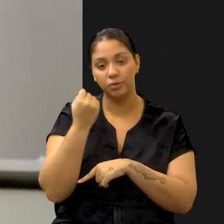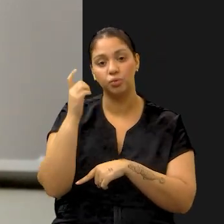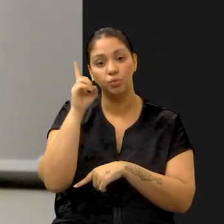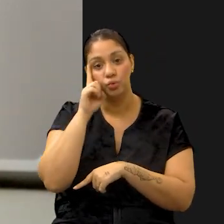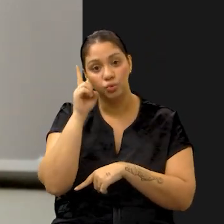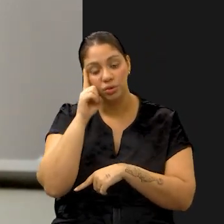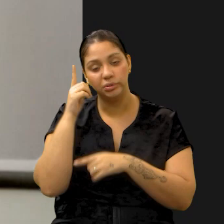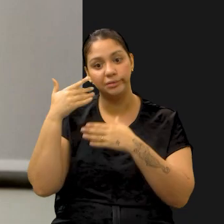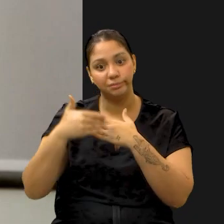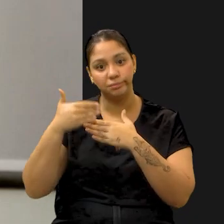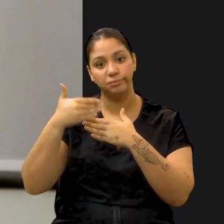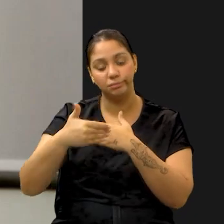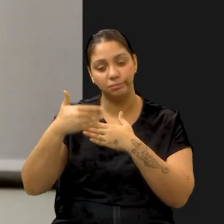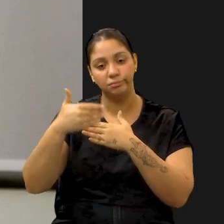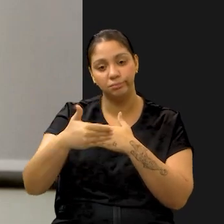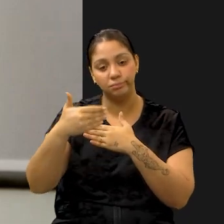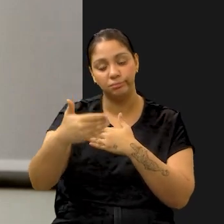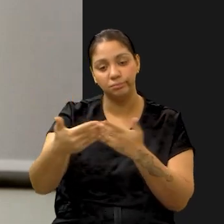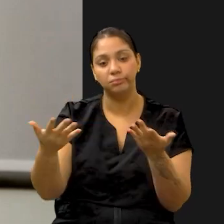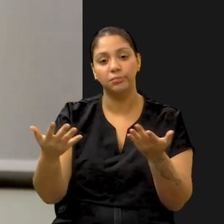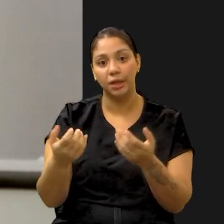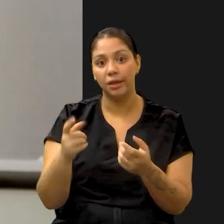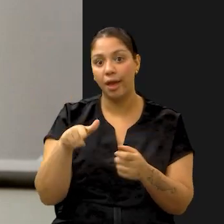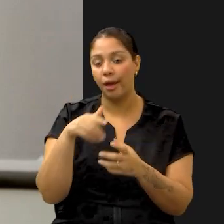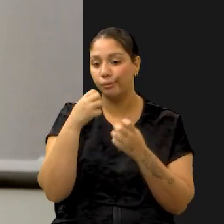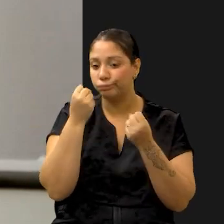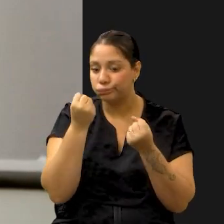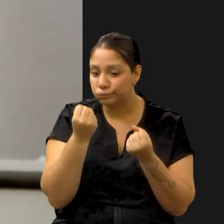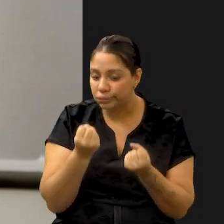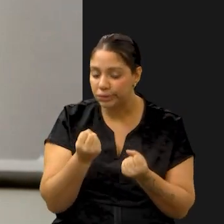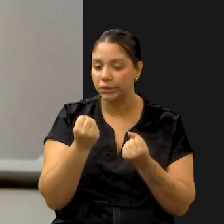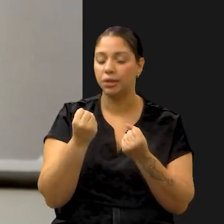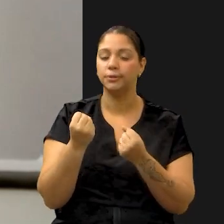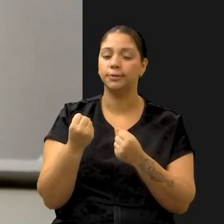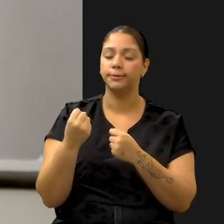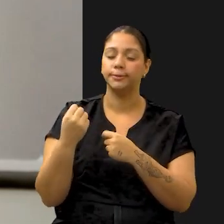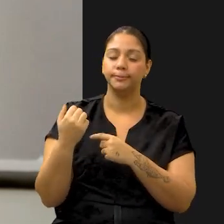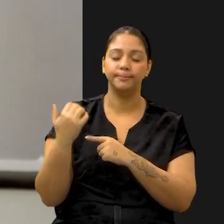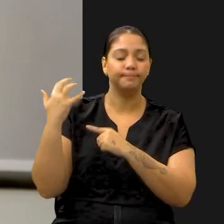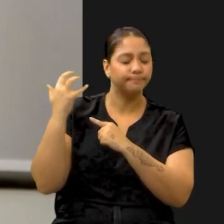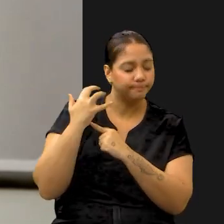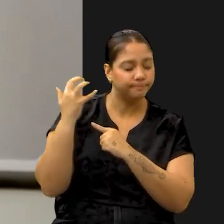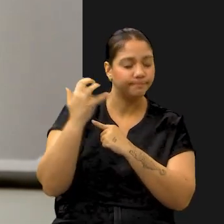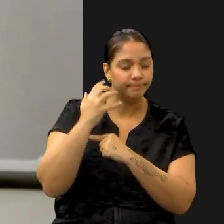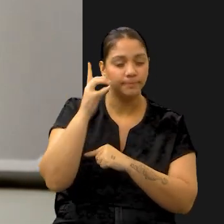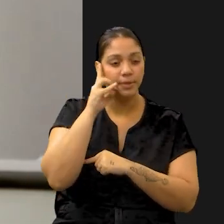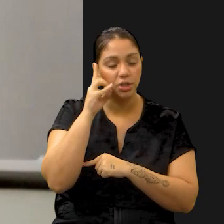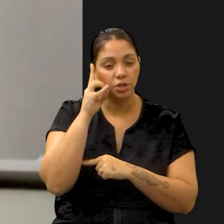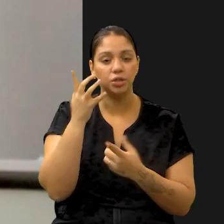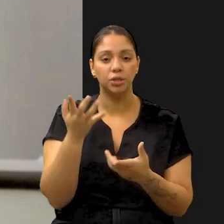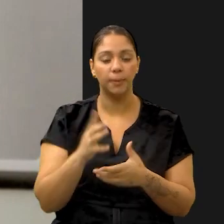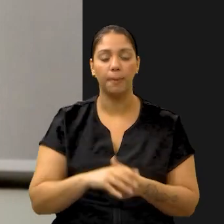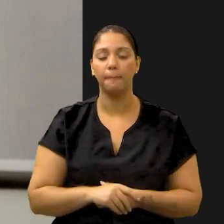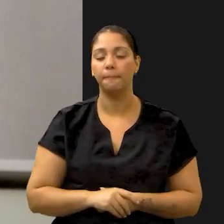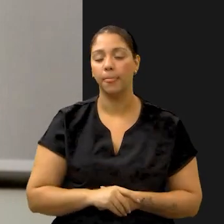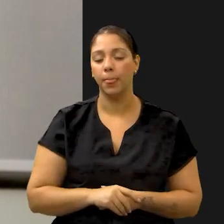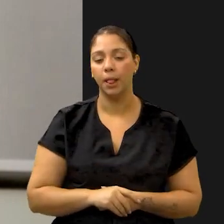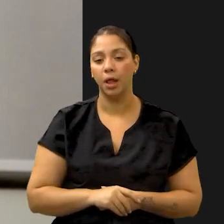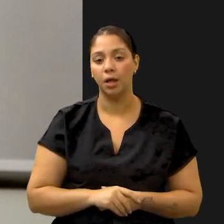realmente dessa rotina que puxa bastante, que acaba cobrando bastante dos indivíduos no dia a